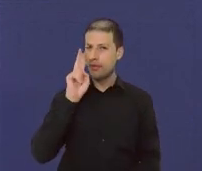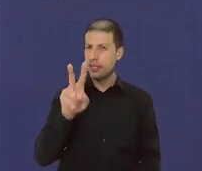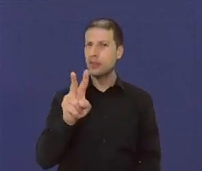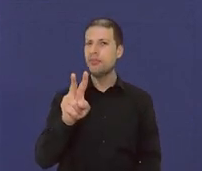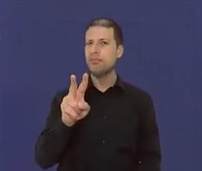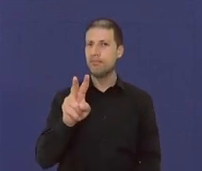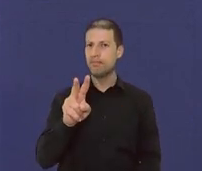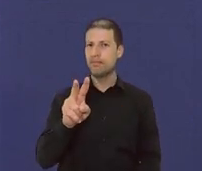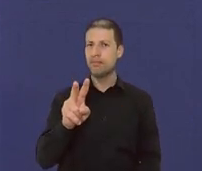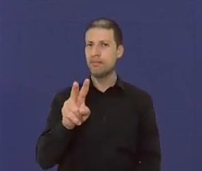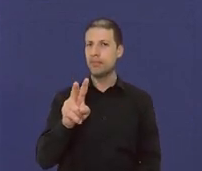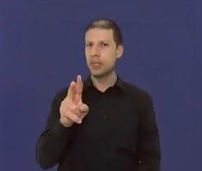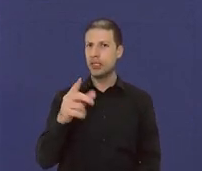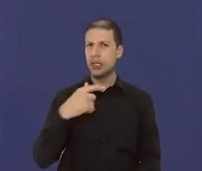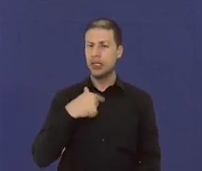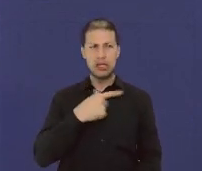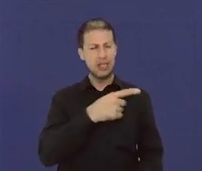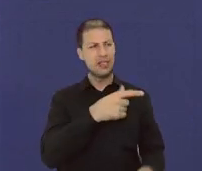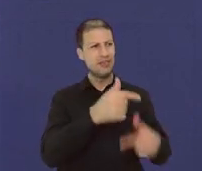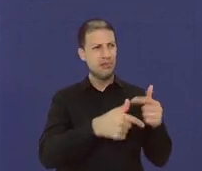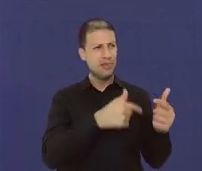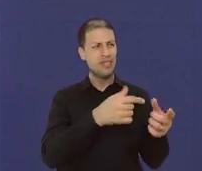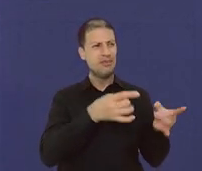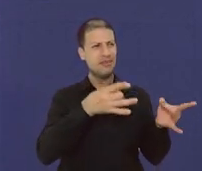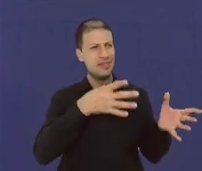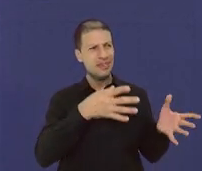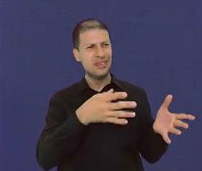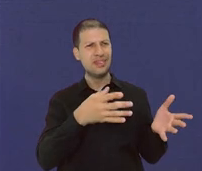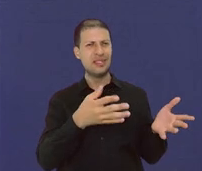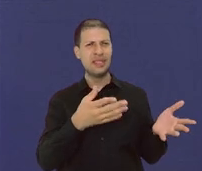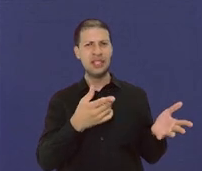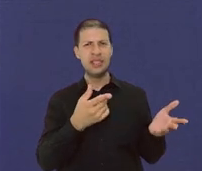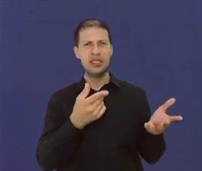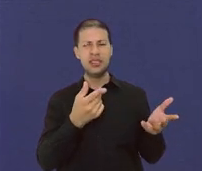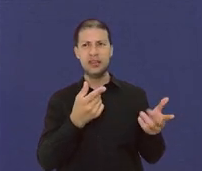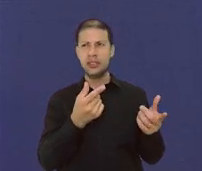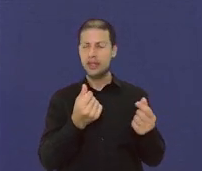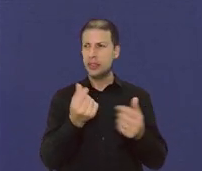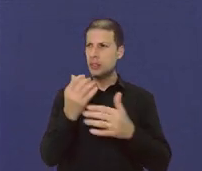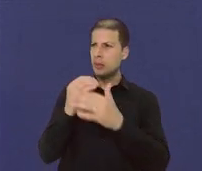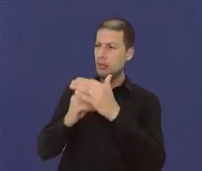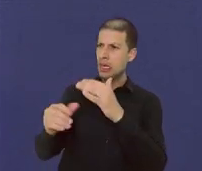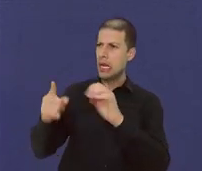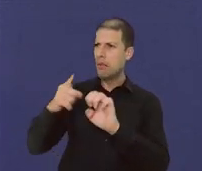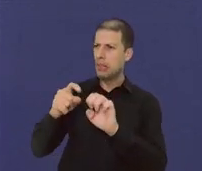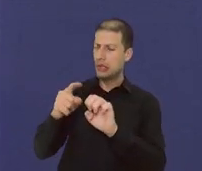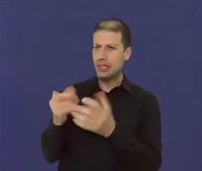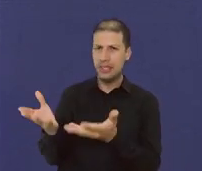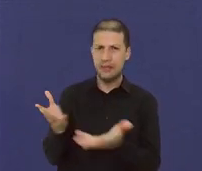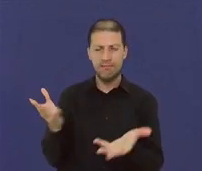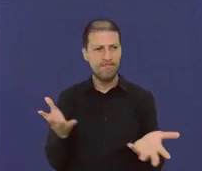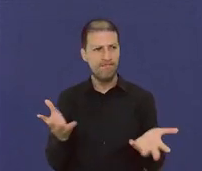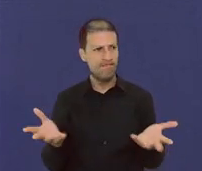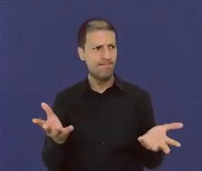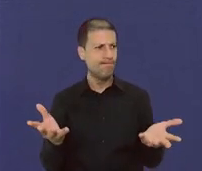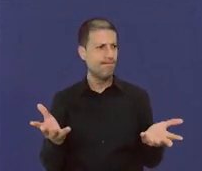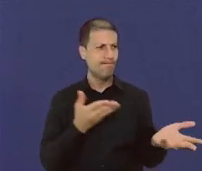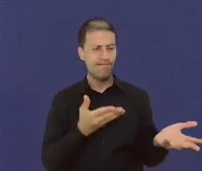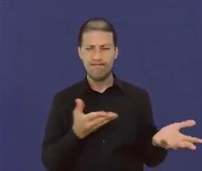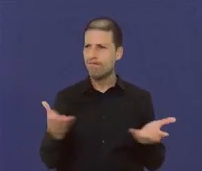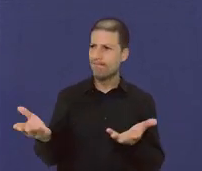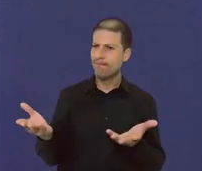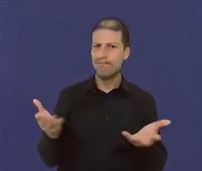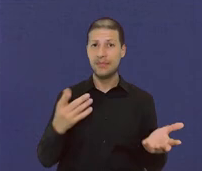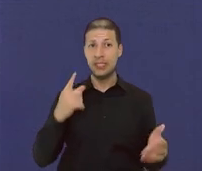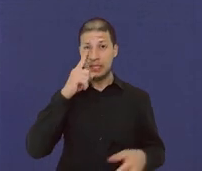o povo Vou Largar uma carreira eu vou vou fazer esse investimento numa trajetória empreendedora por qual que é qual que é o meu risco